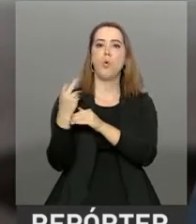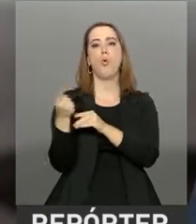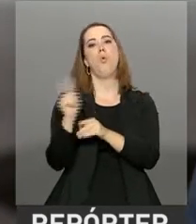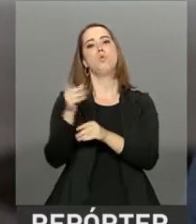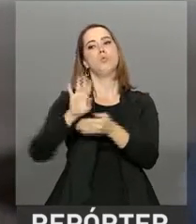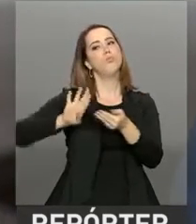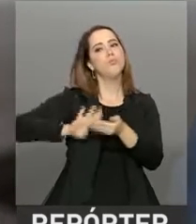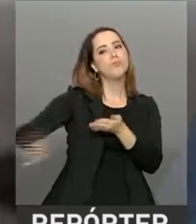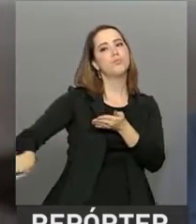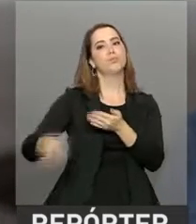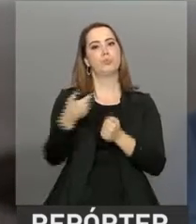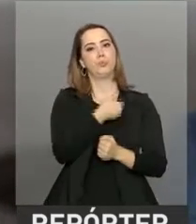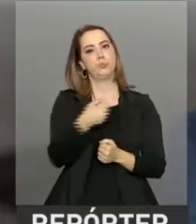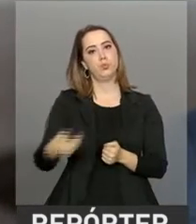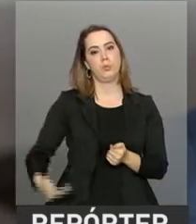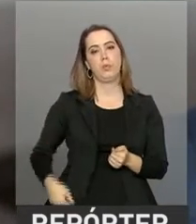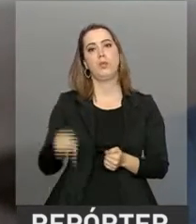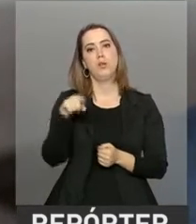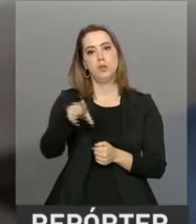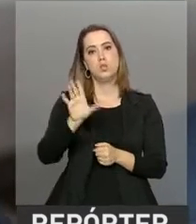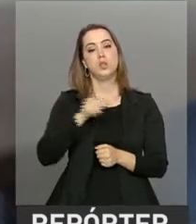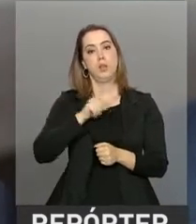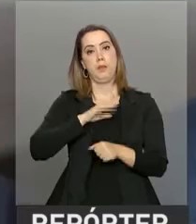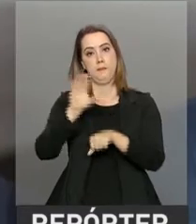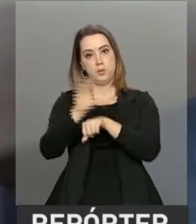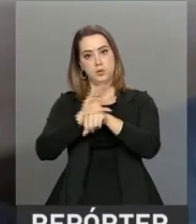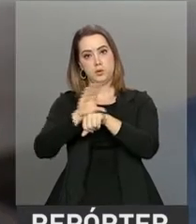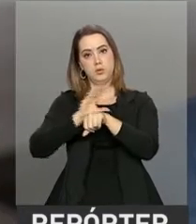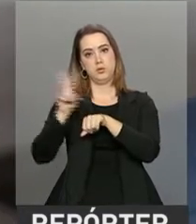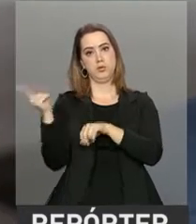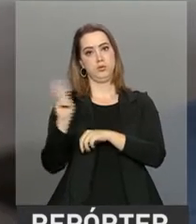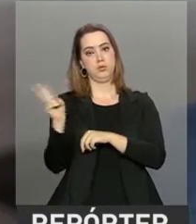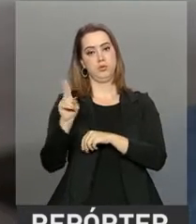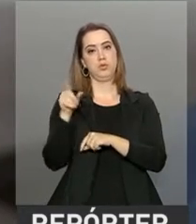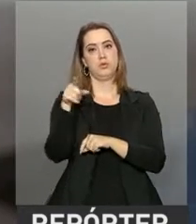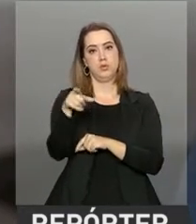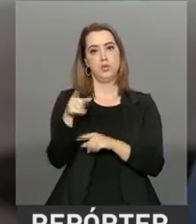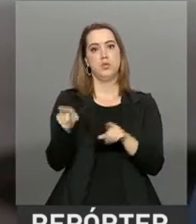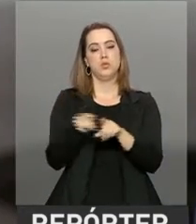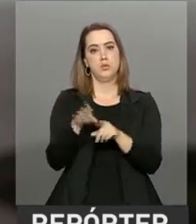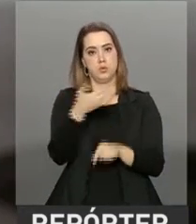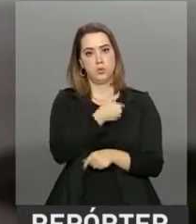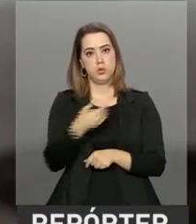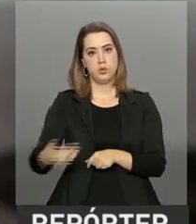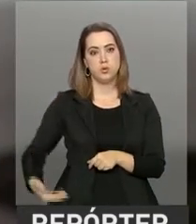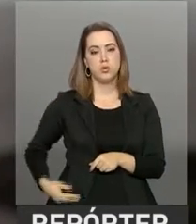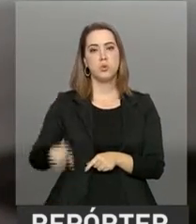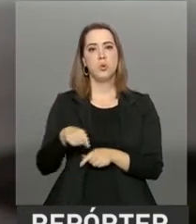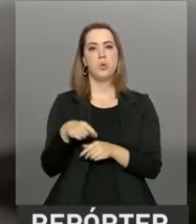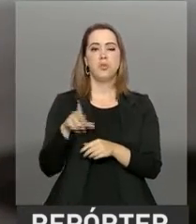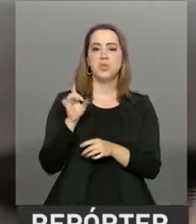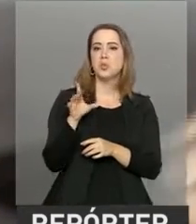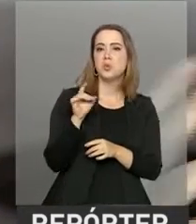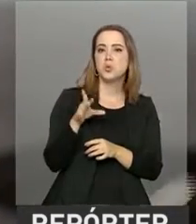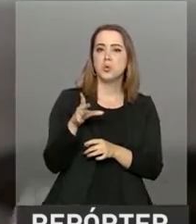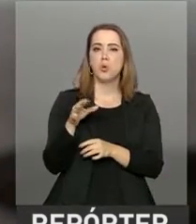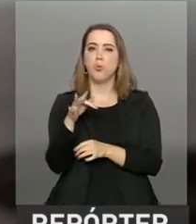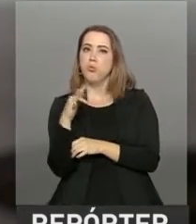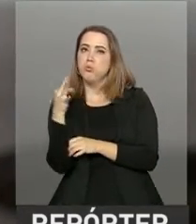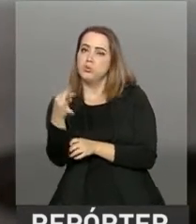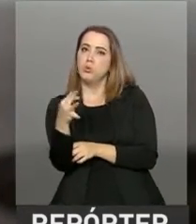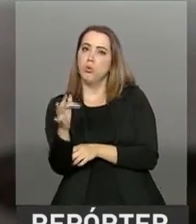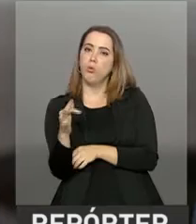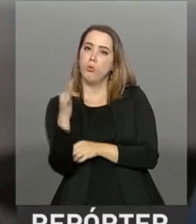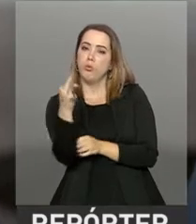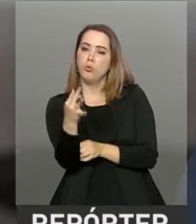Ele é instrumento previsto na Constituição venezuelana. E o governo tem feito é adiar,